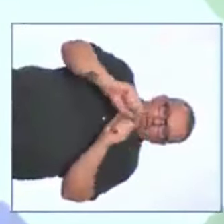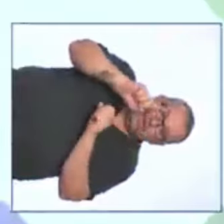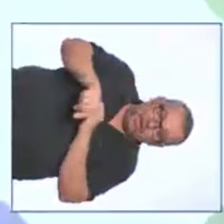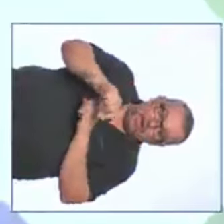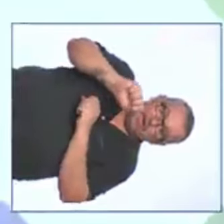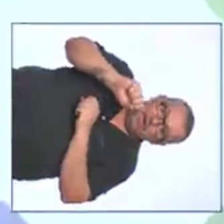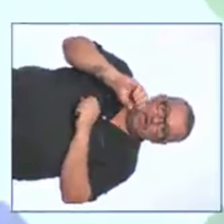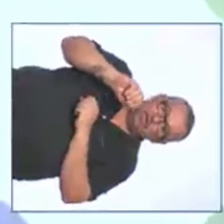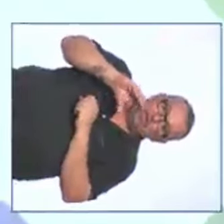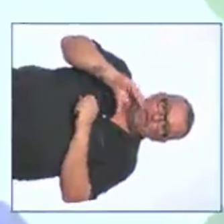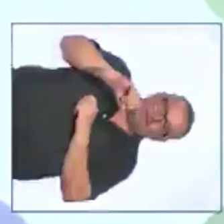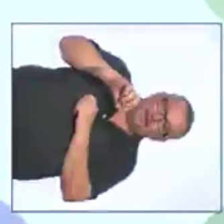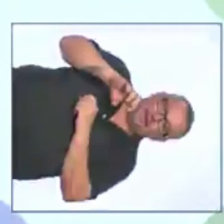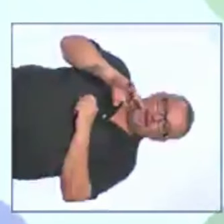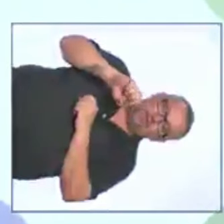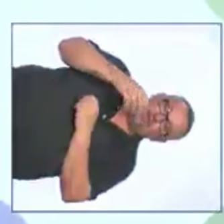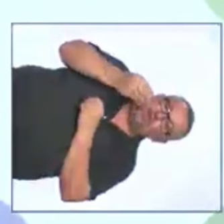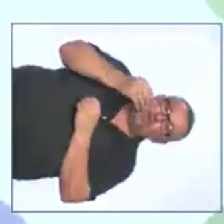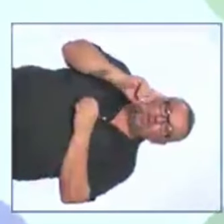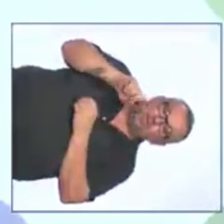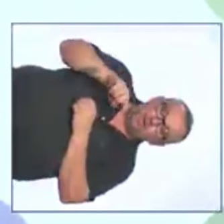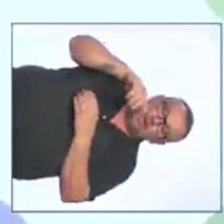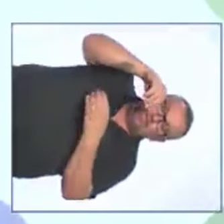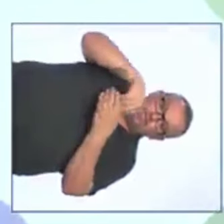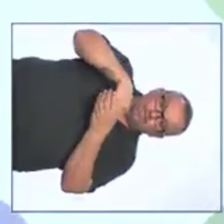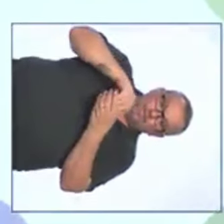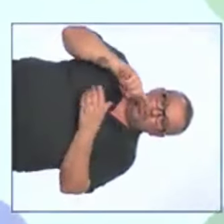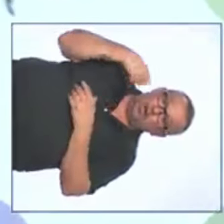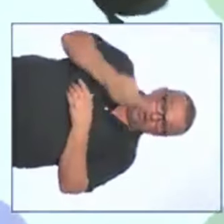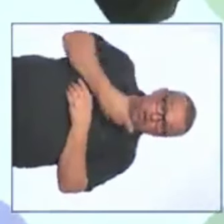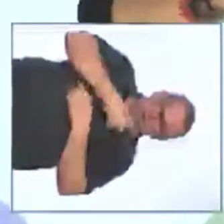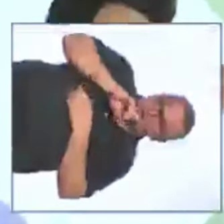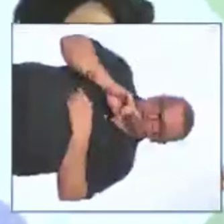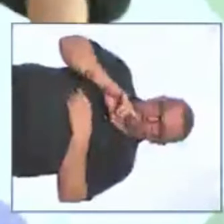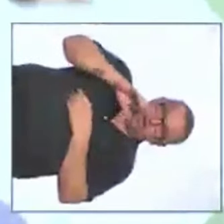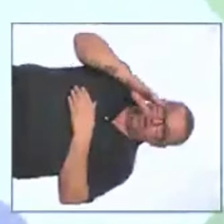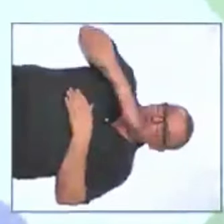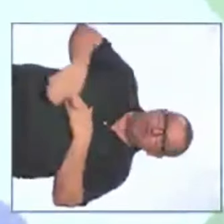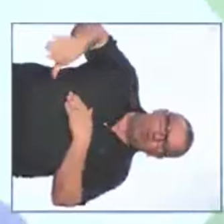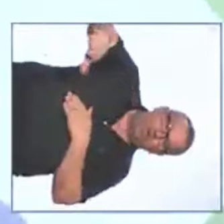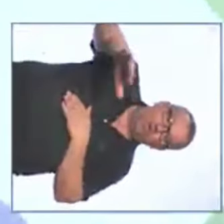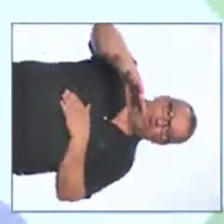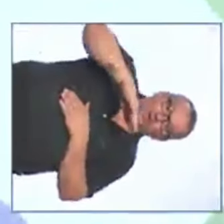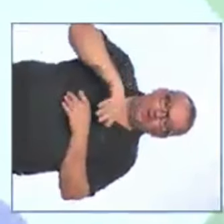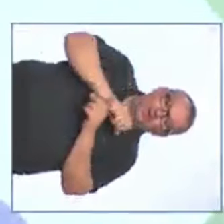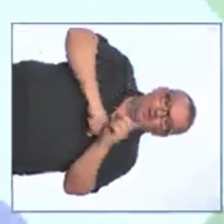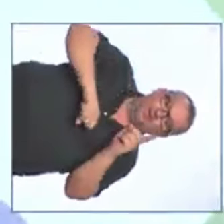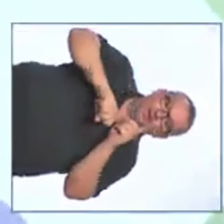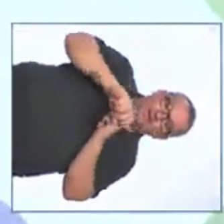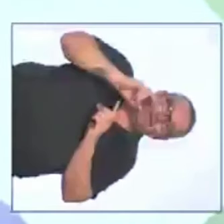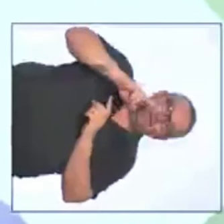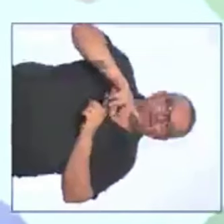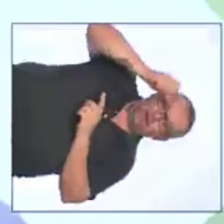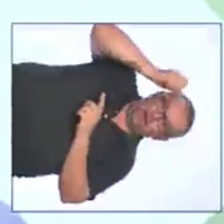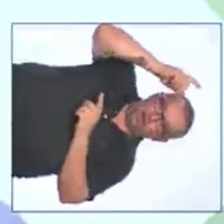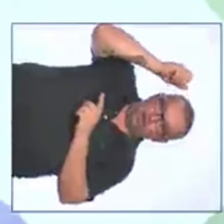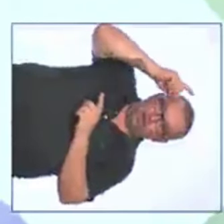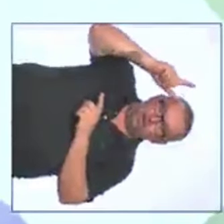sociedade e como ela funciona mas não só a nossa sociedade são todas as sociedades a gente estuda a cultura